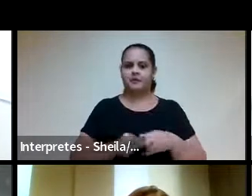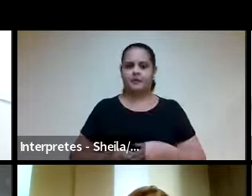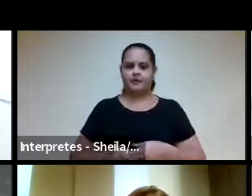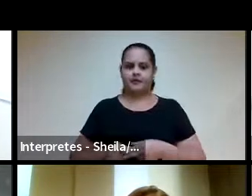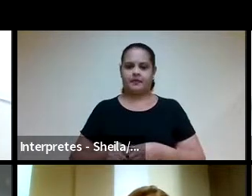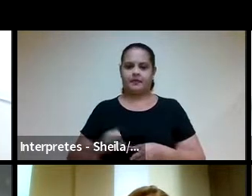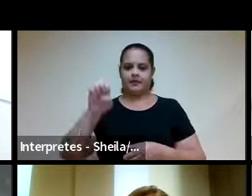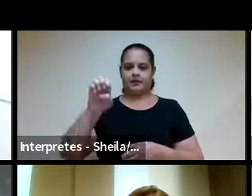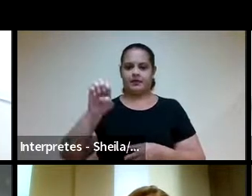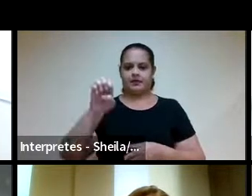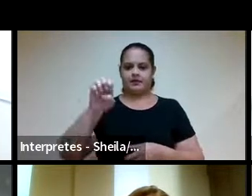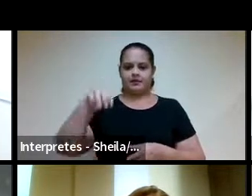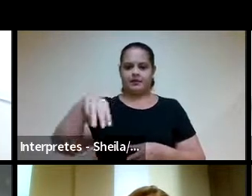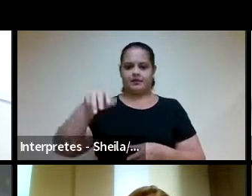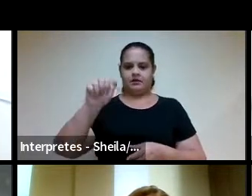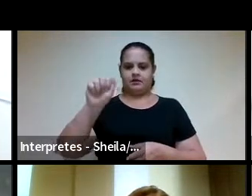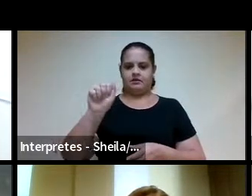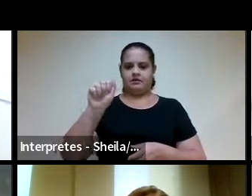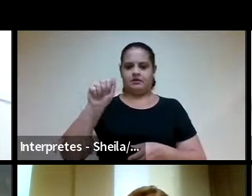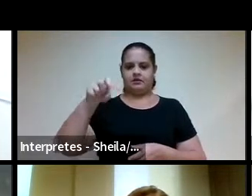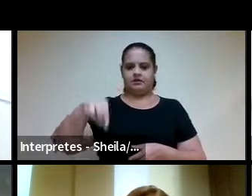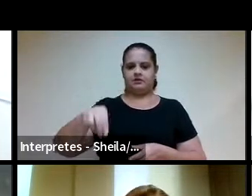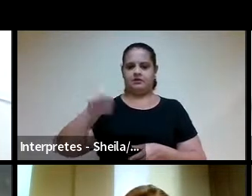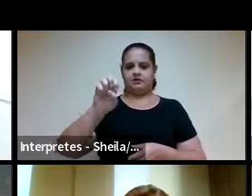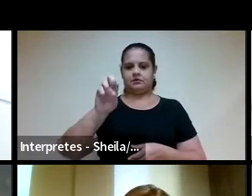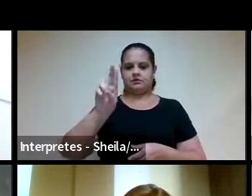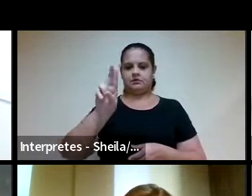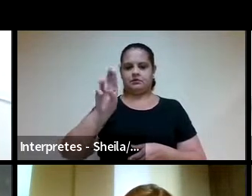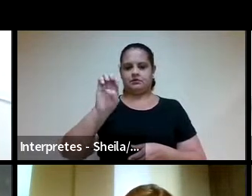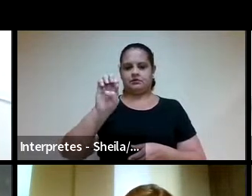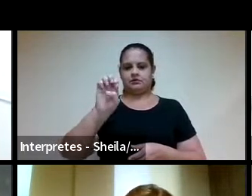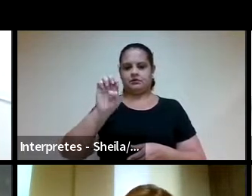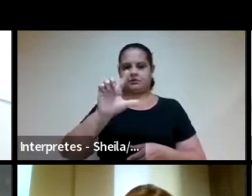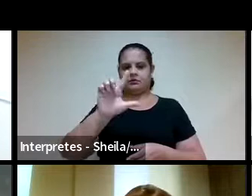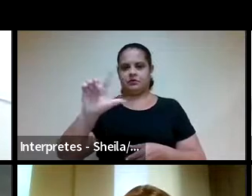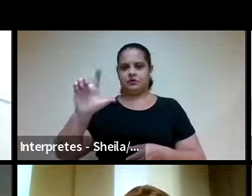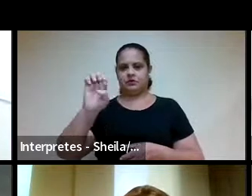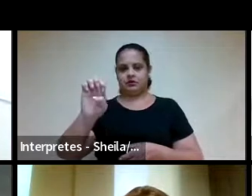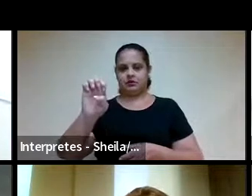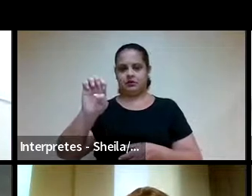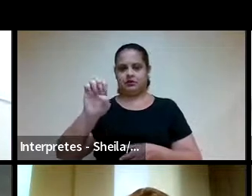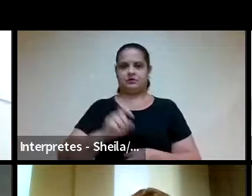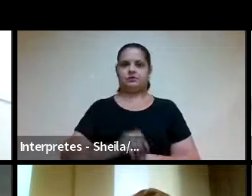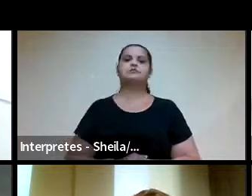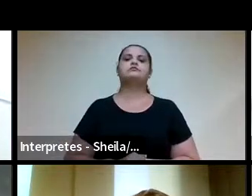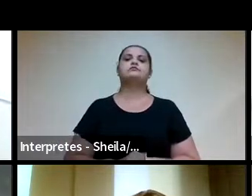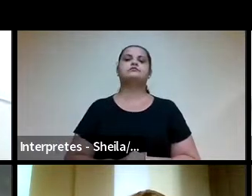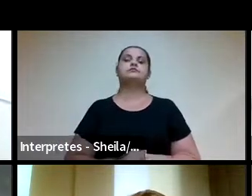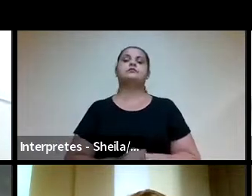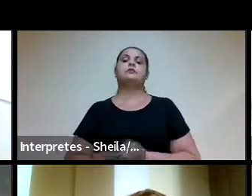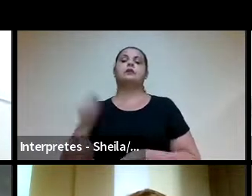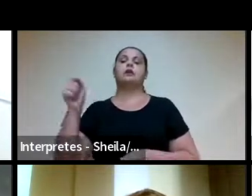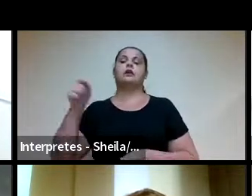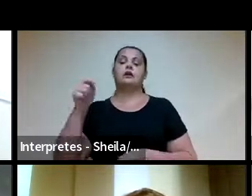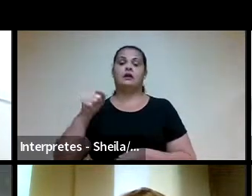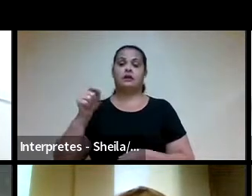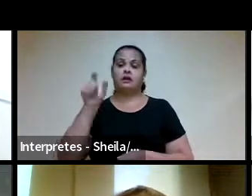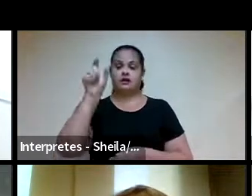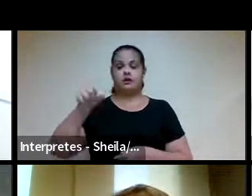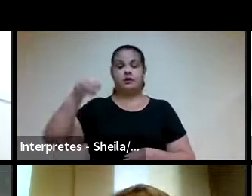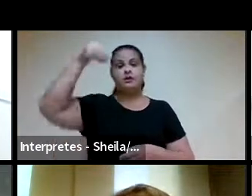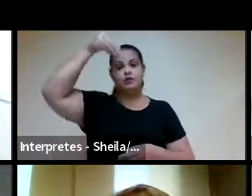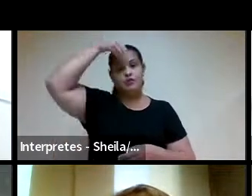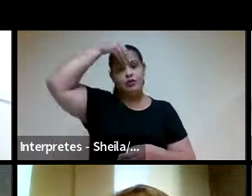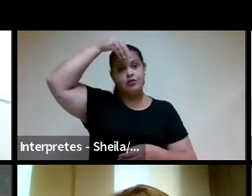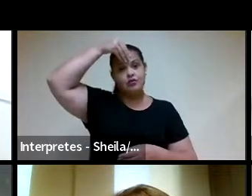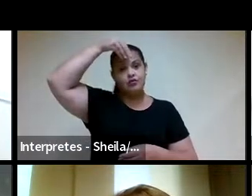de campanha. Não era, nunca foi agente de campanha do prefeito eleito. Ela é sobrinha, mas ficou provado também na audiência